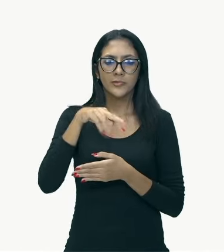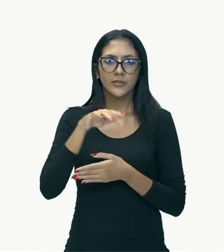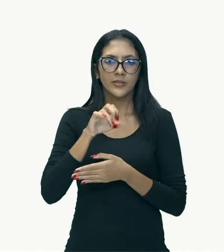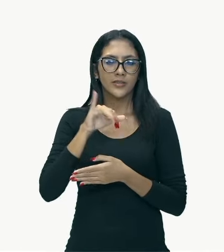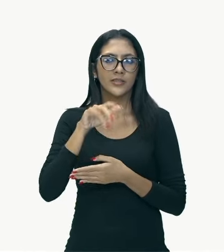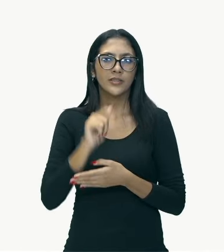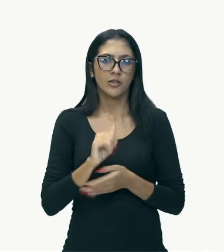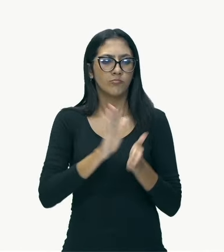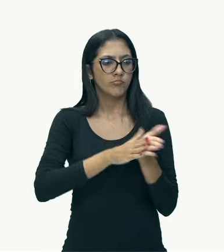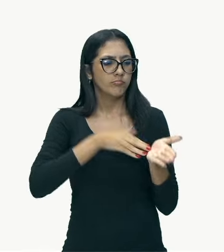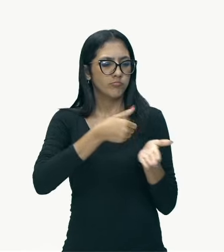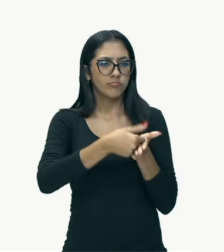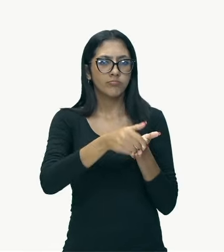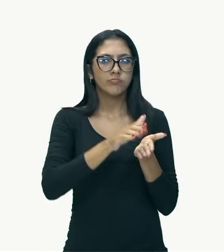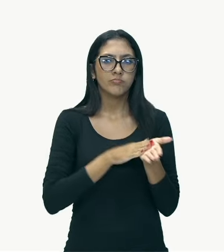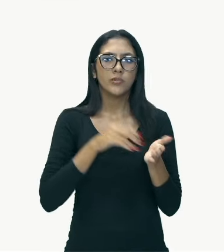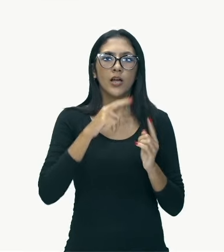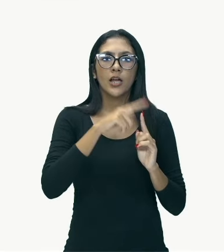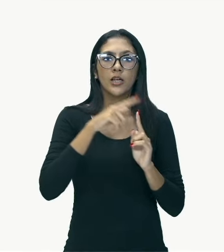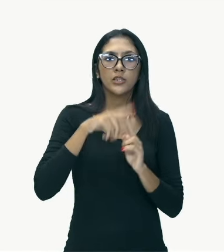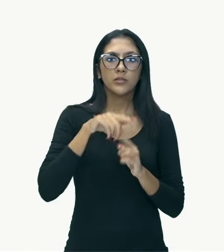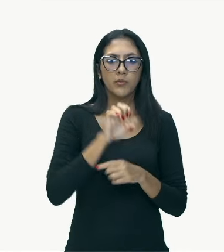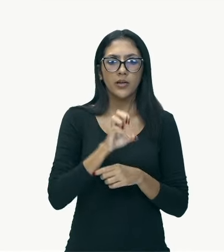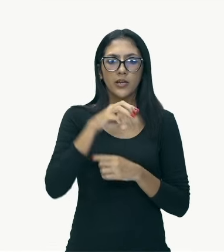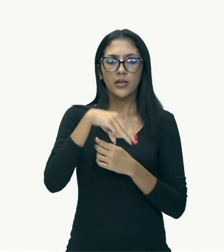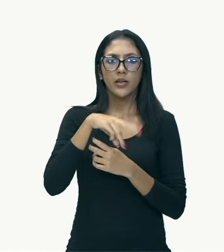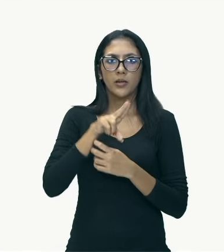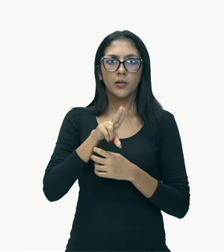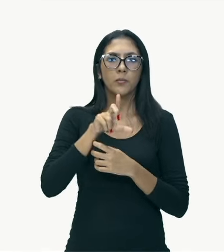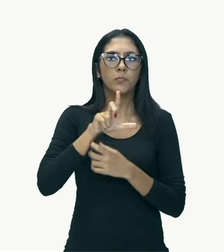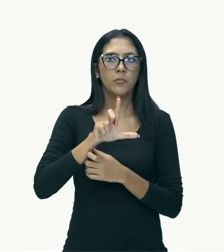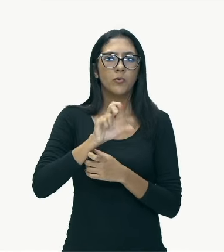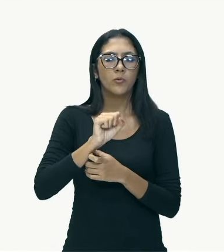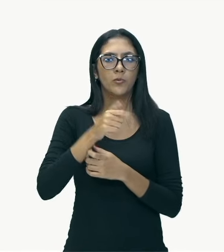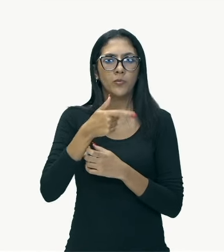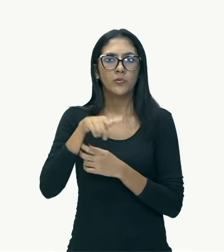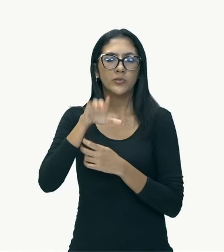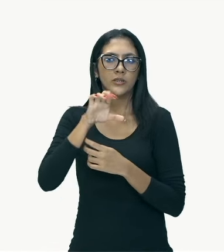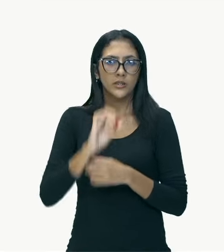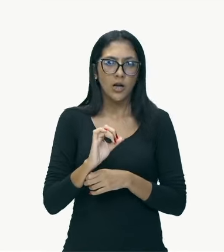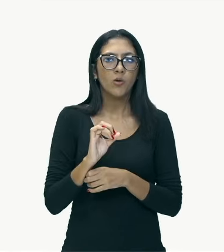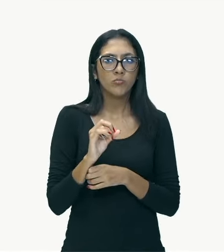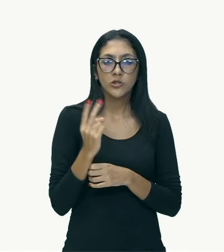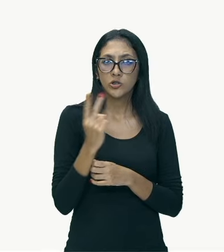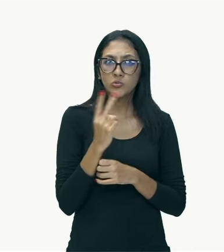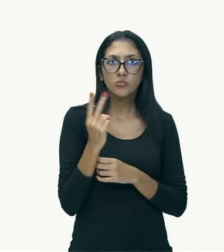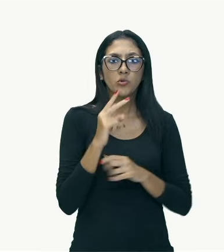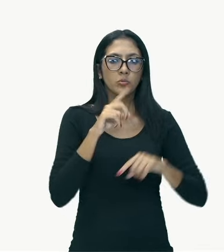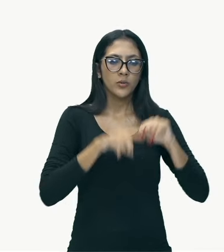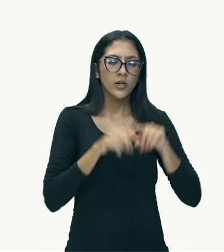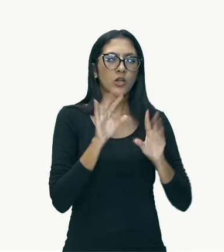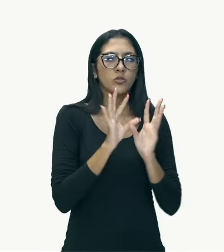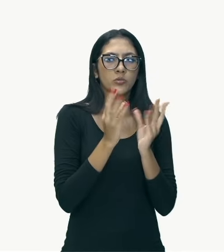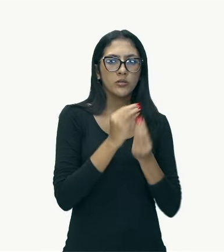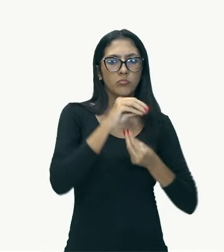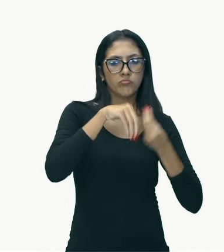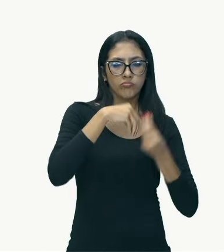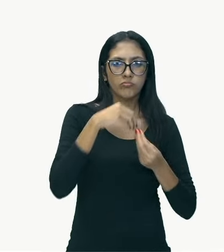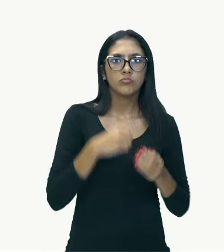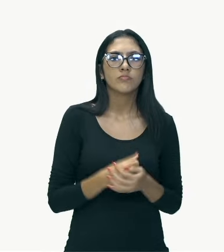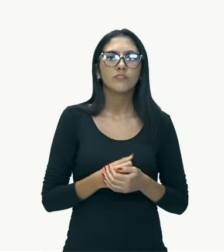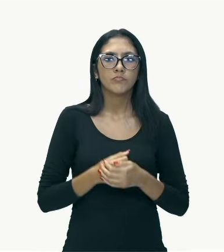é uma emulsão, é uma mistura de dois líquidos que são immiscíveis. Temos também